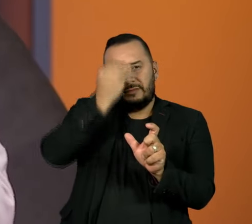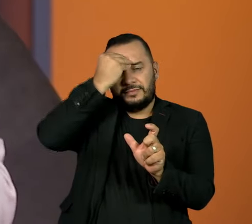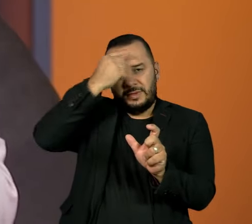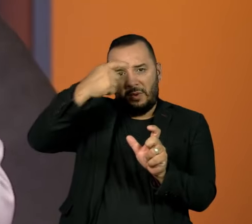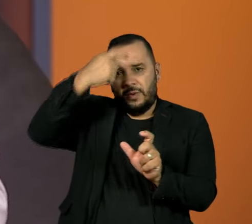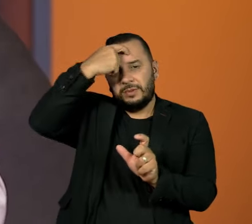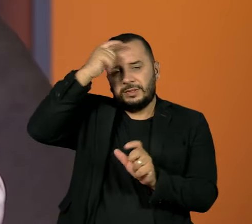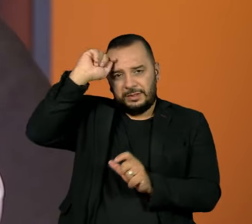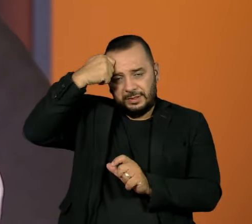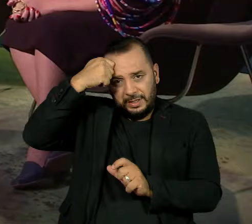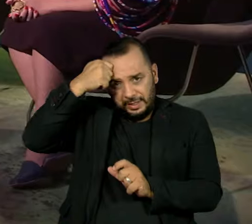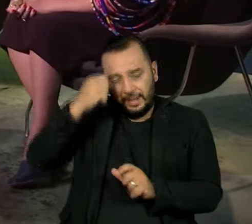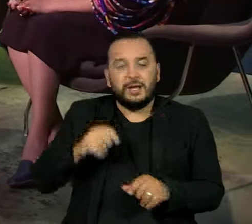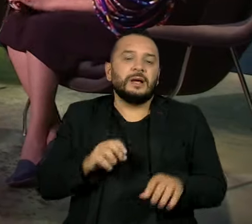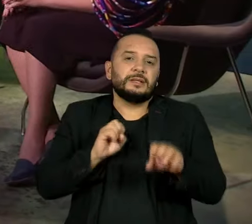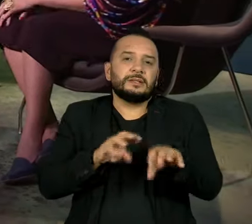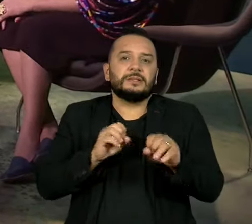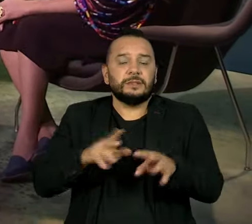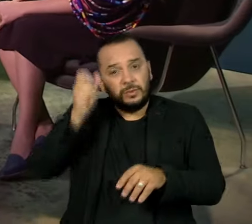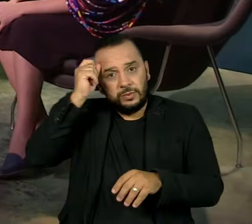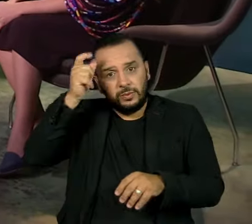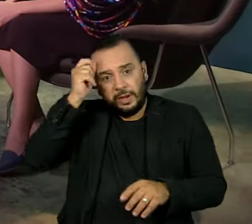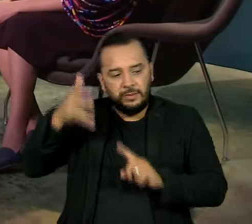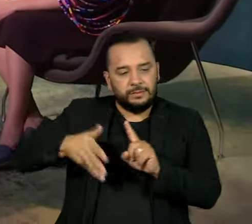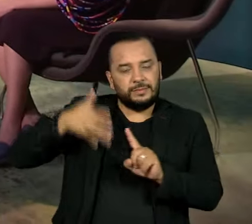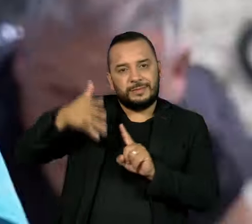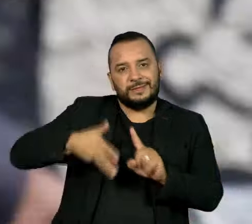palestras. Vamos conhecer um pouco mais.